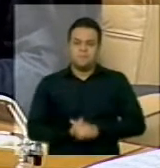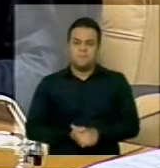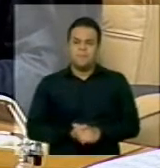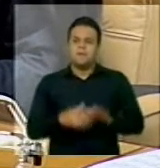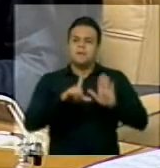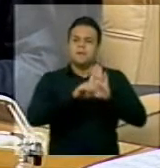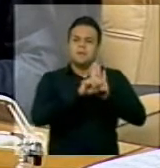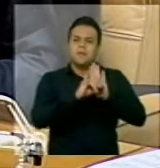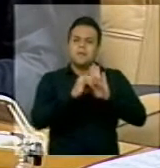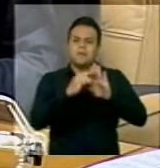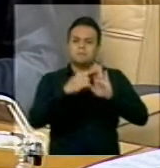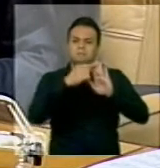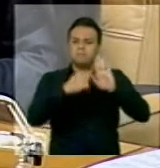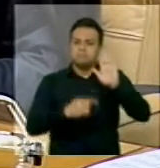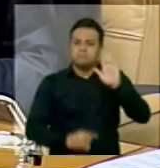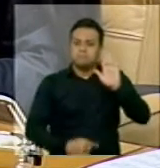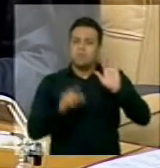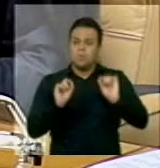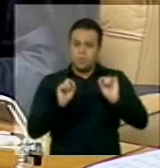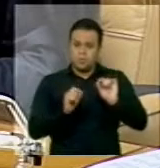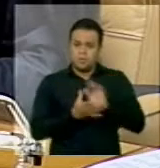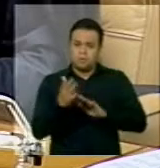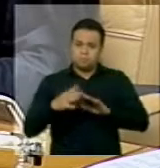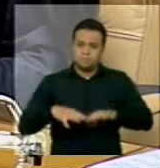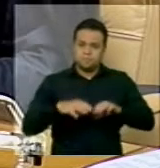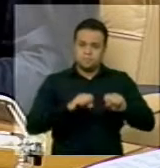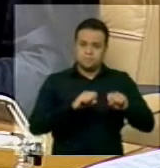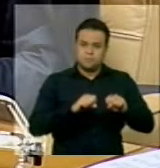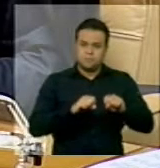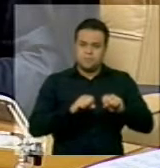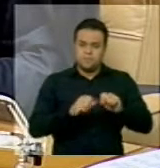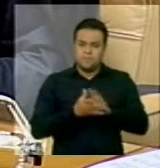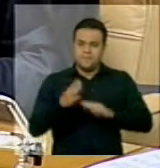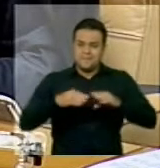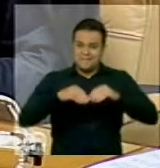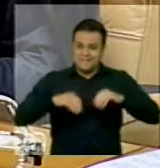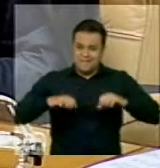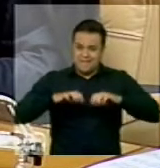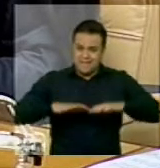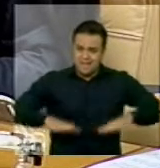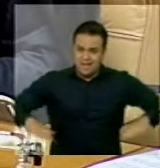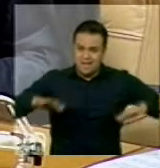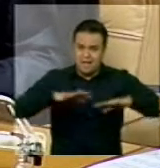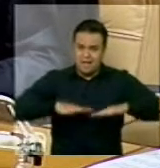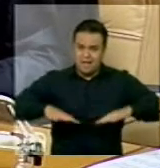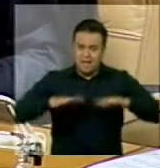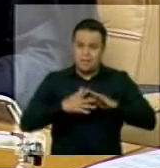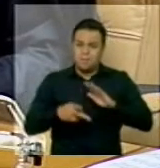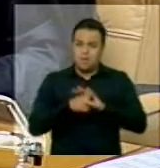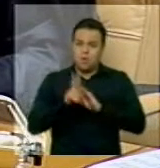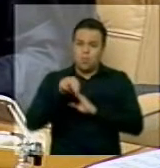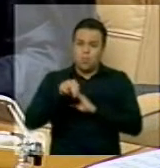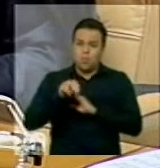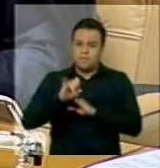a regularização fundiária das ocupações incidentes em terras situadas em áreas da União e